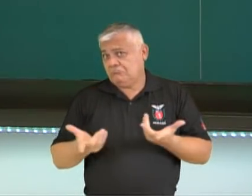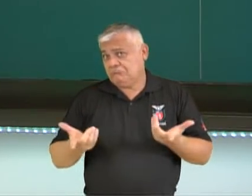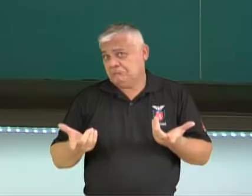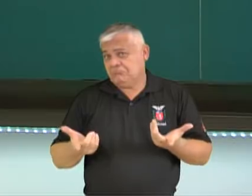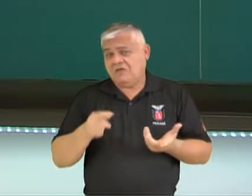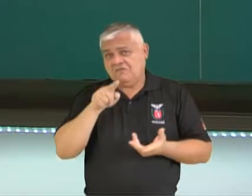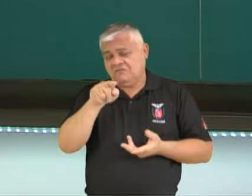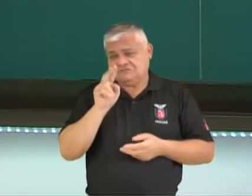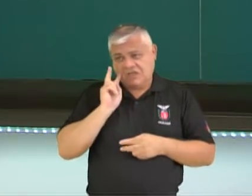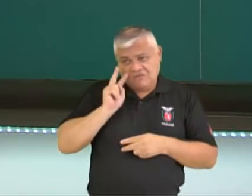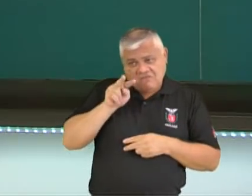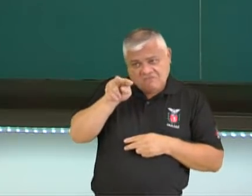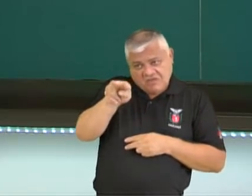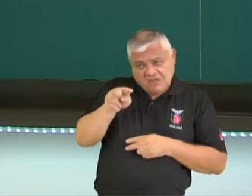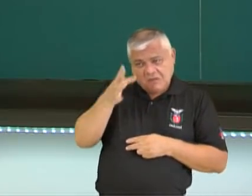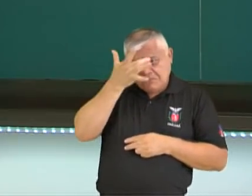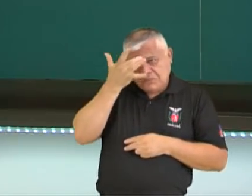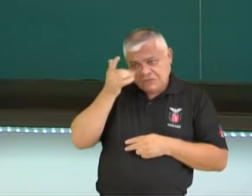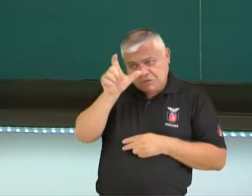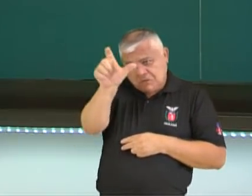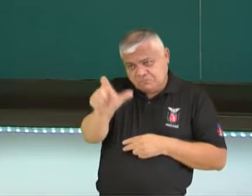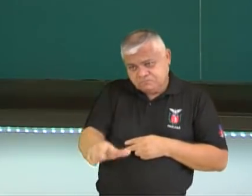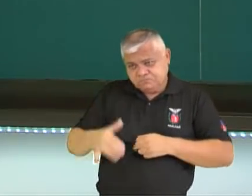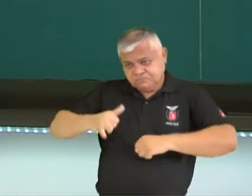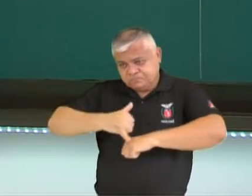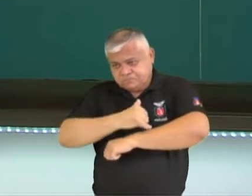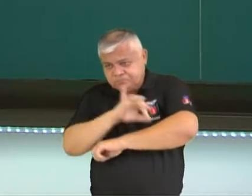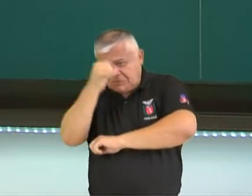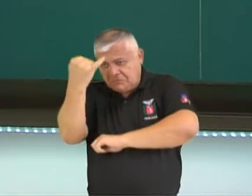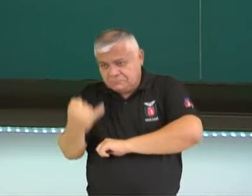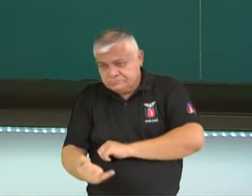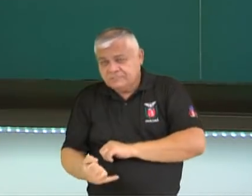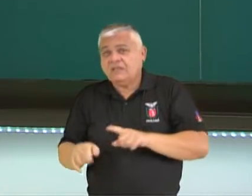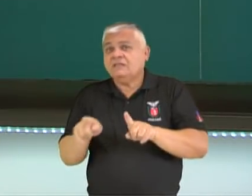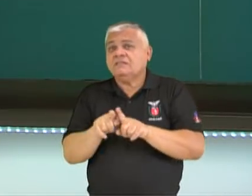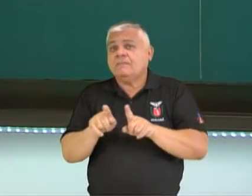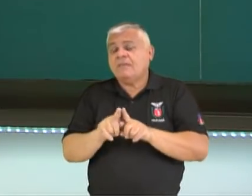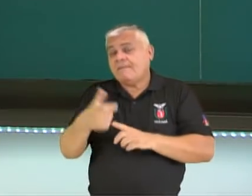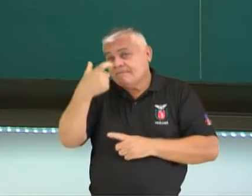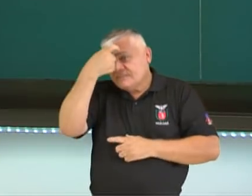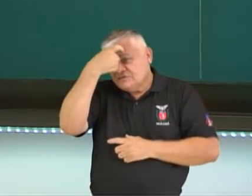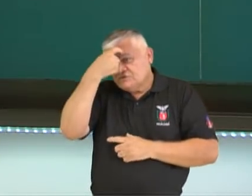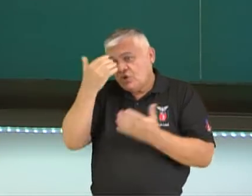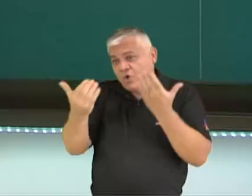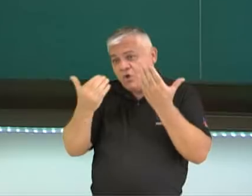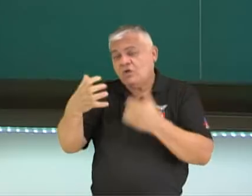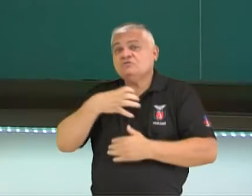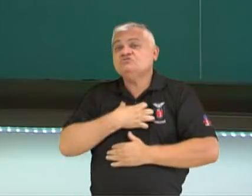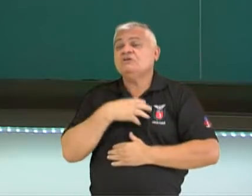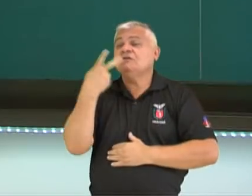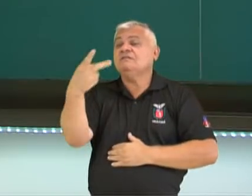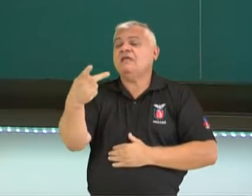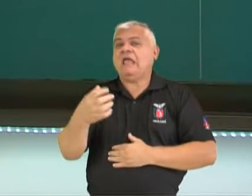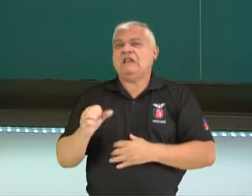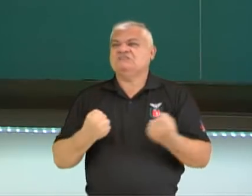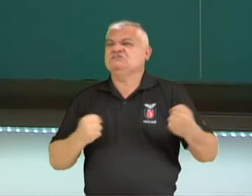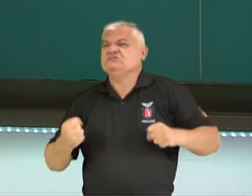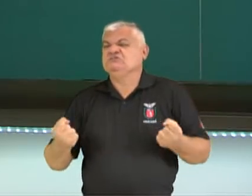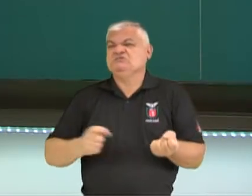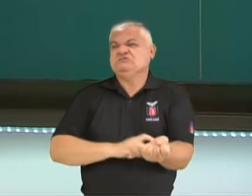aquilo que as pessoas enxergam, e característica psicológica é o jeito de ser dessa pessoa, tá